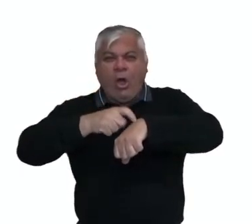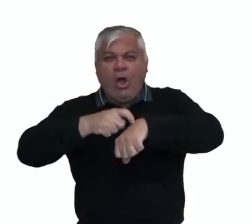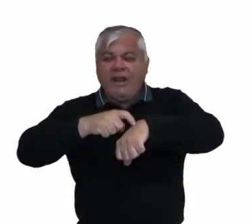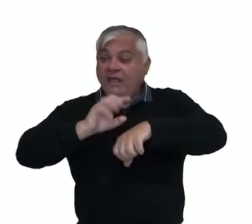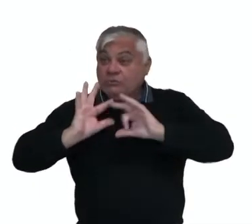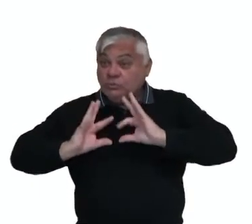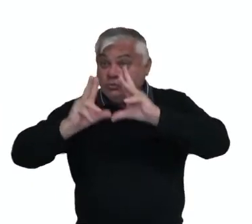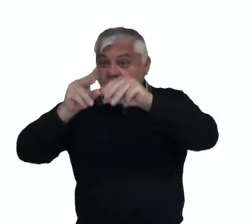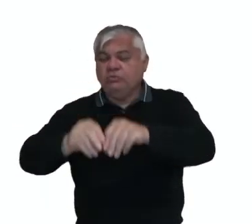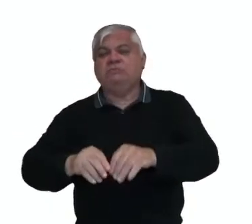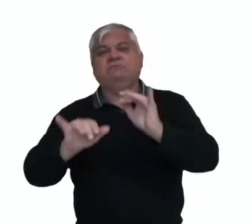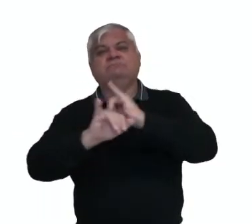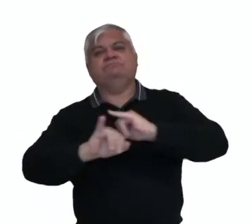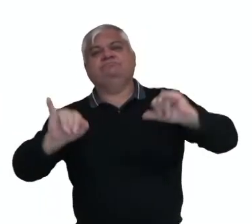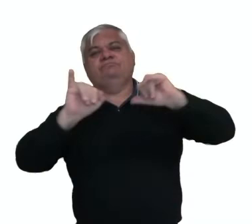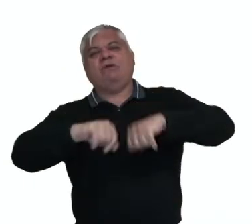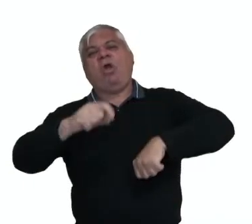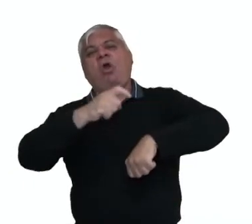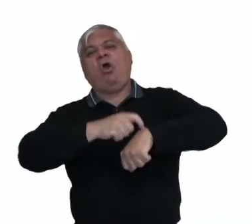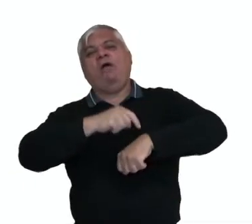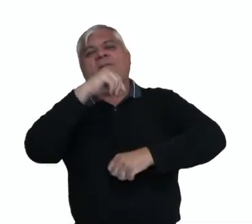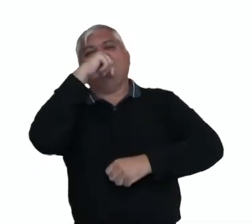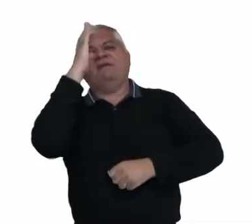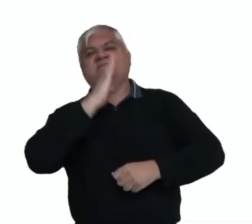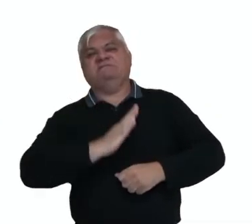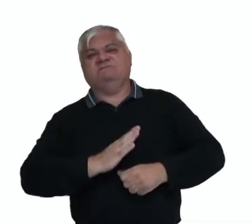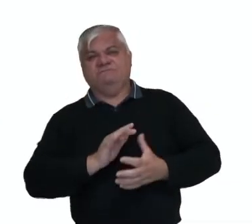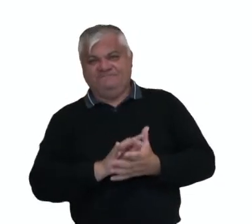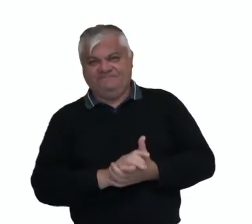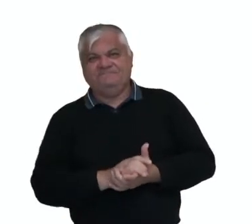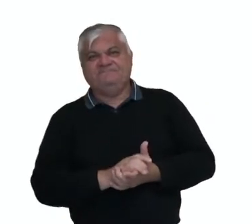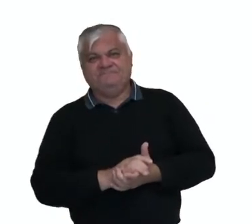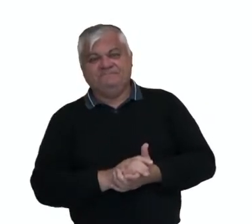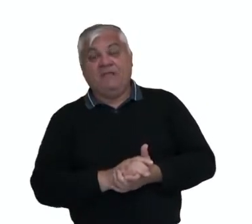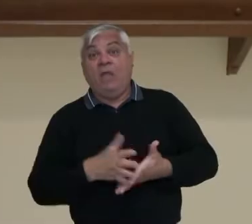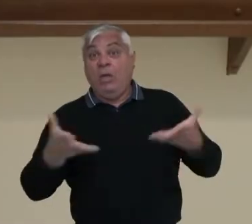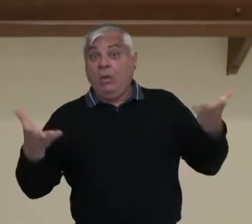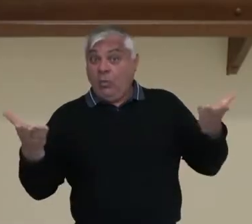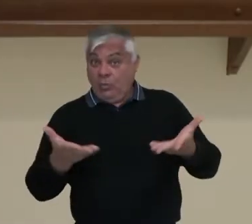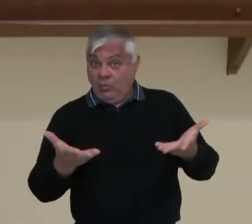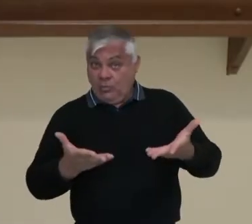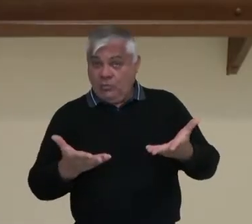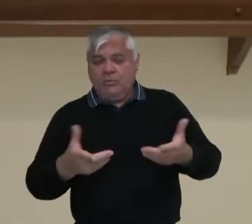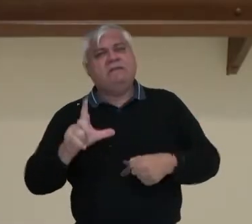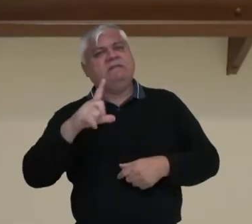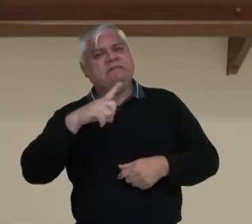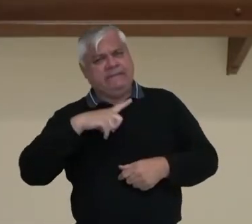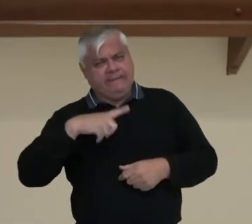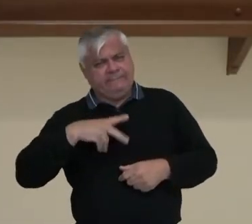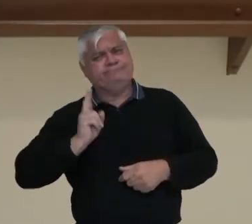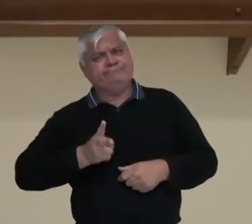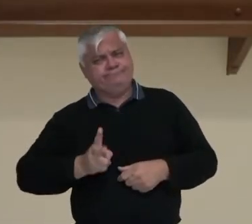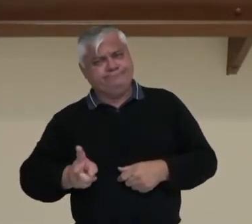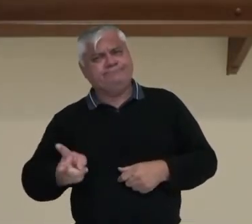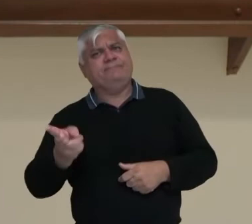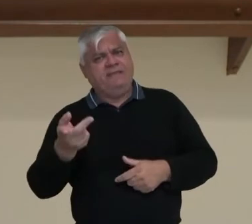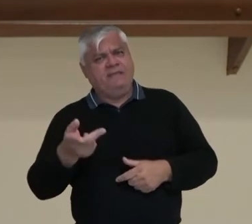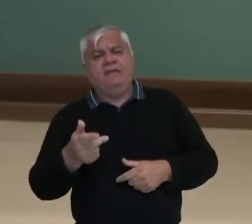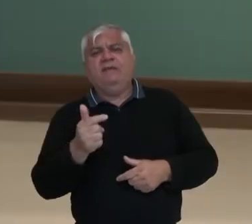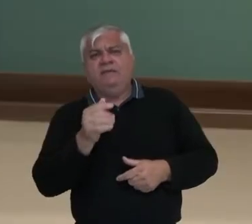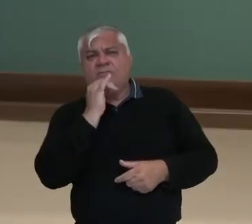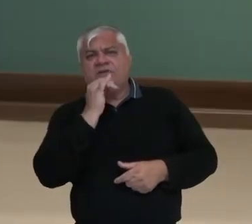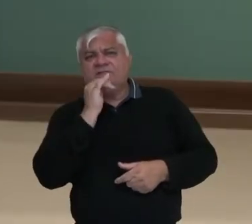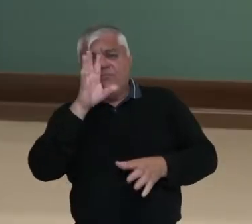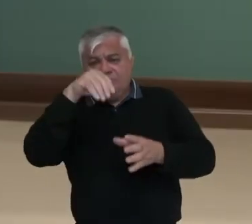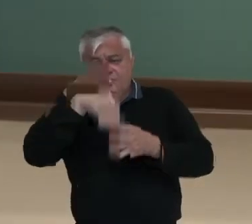horário, transmitir essa A Hora do Brasil. Atualmente, ainda mantemos, né, aqui